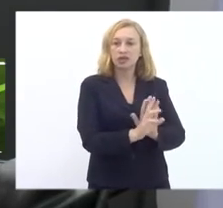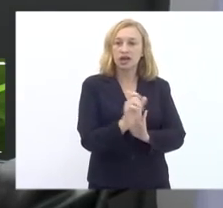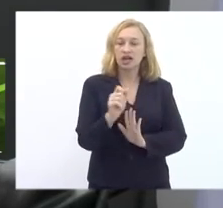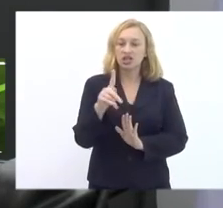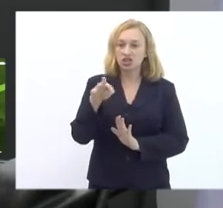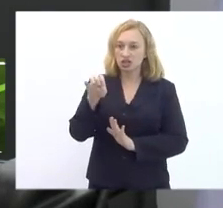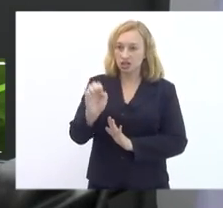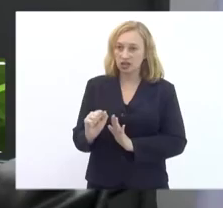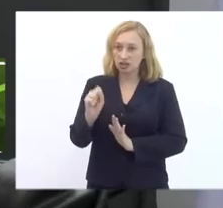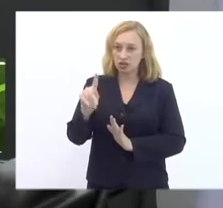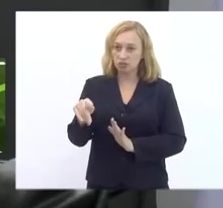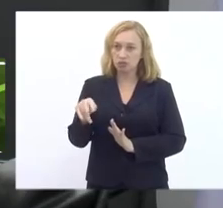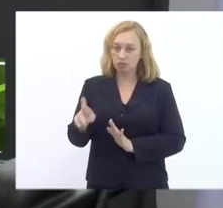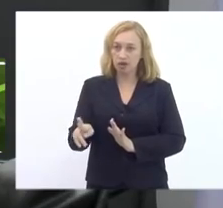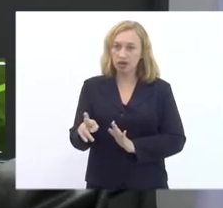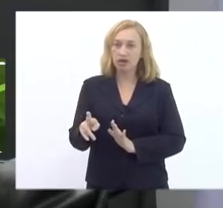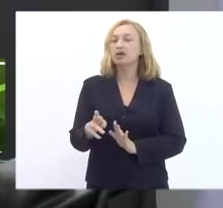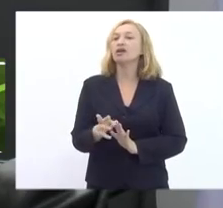também,